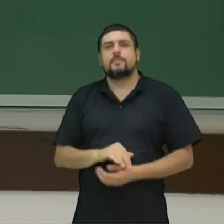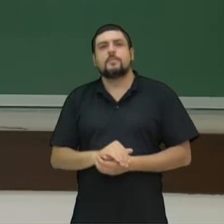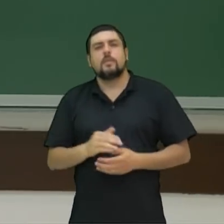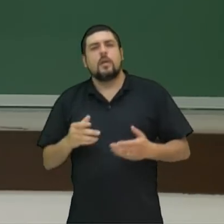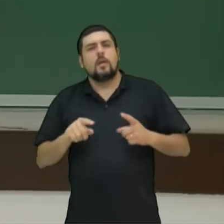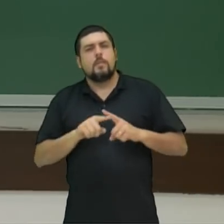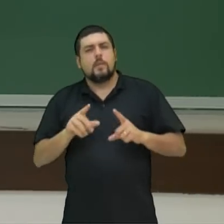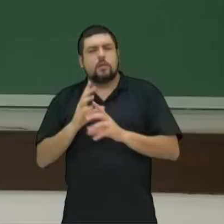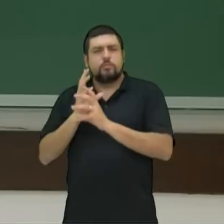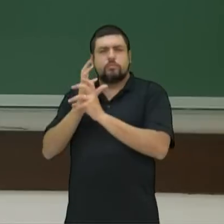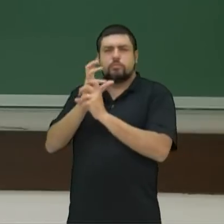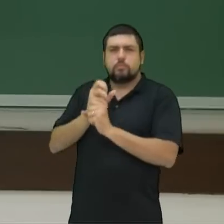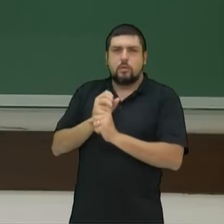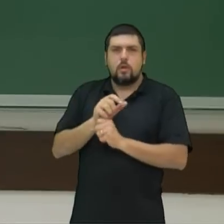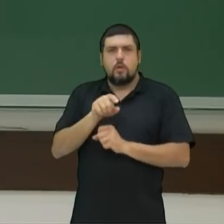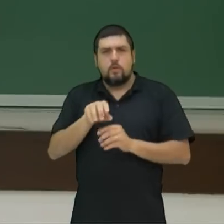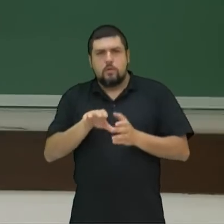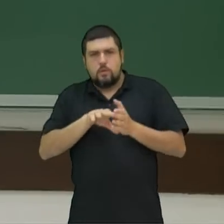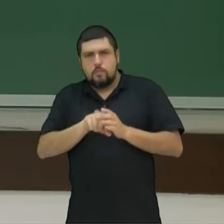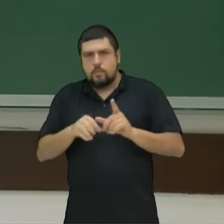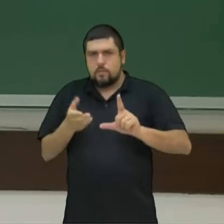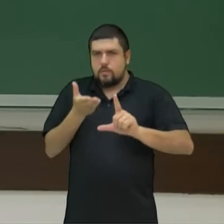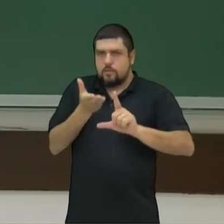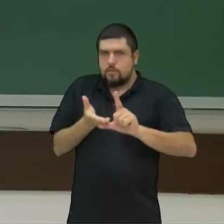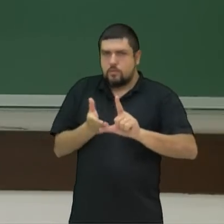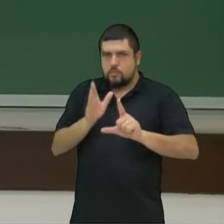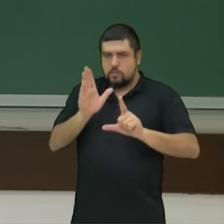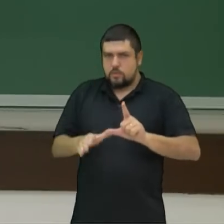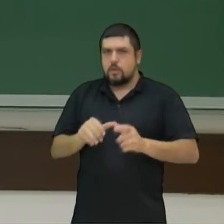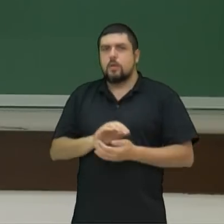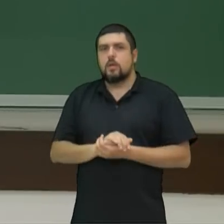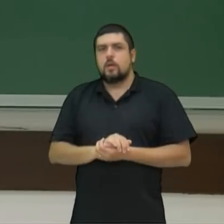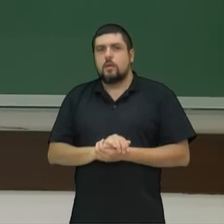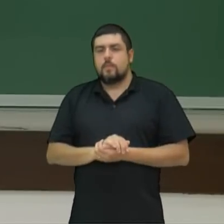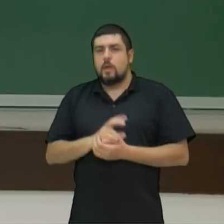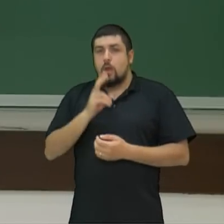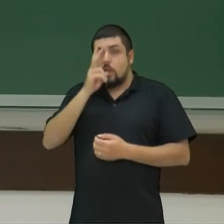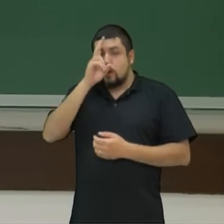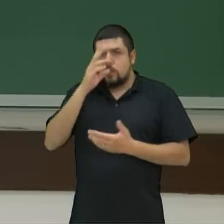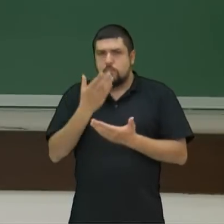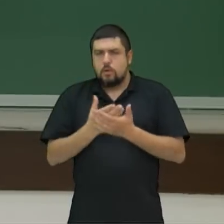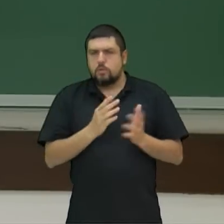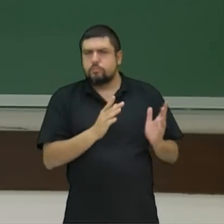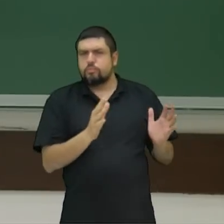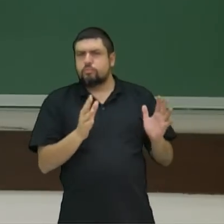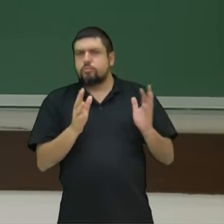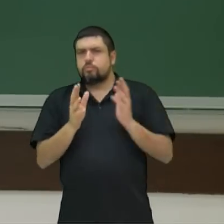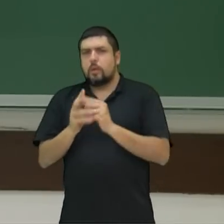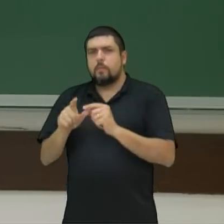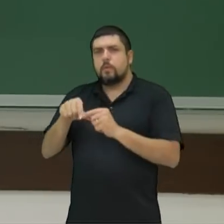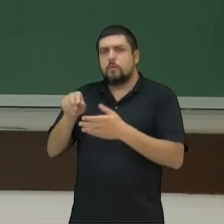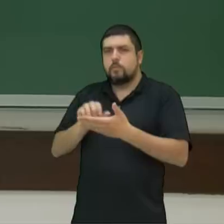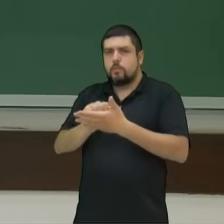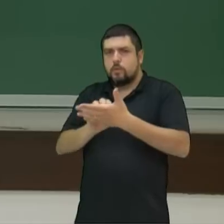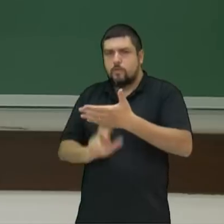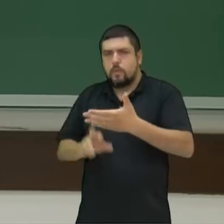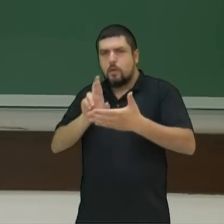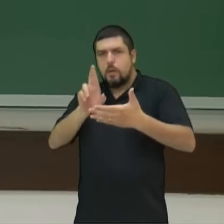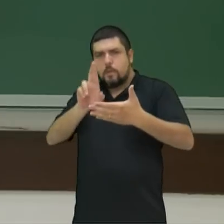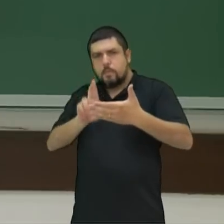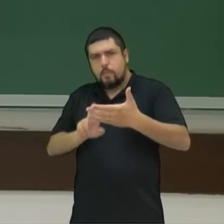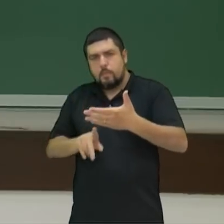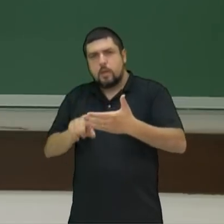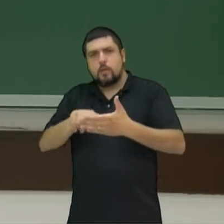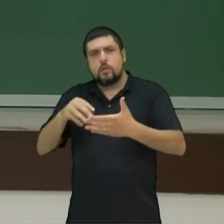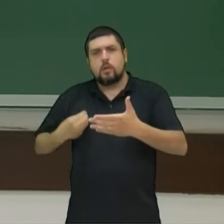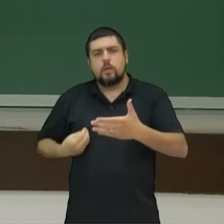coisas. Vocês já entraram lá no Classroom? Lembrem, gente, de todo final de aula chegar lá, responder as questões para confirmar a presença